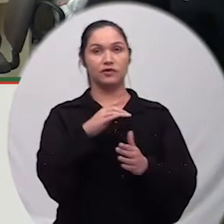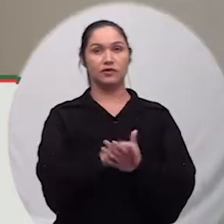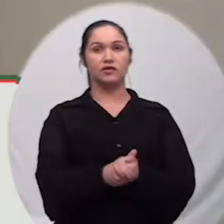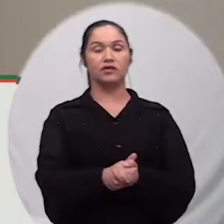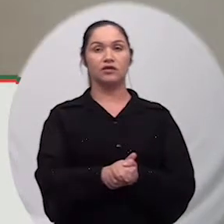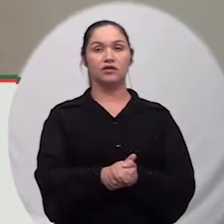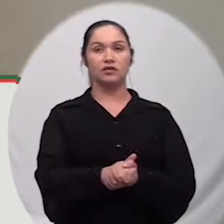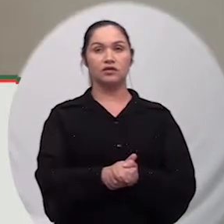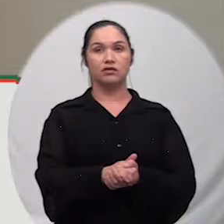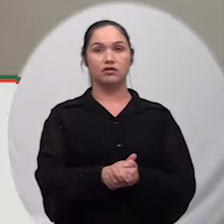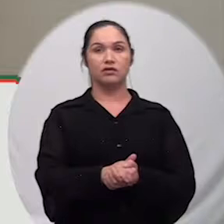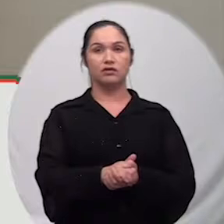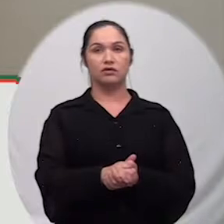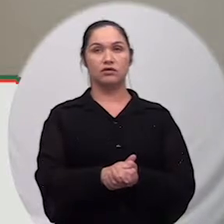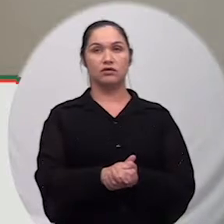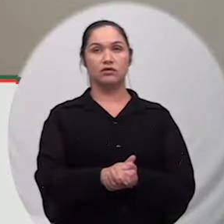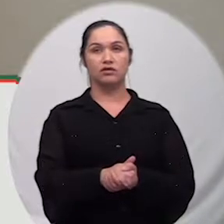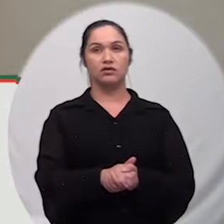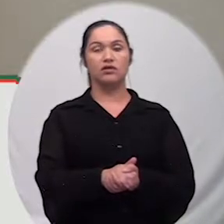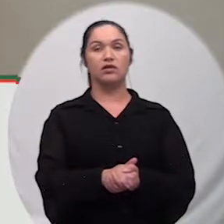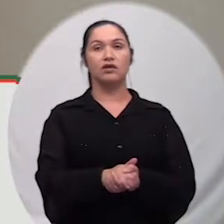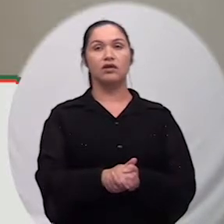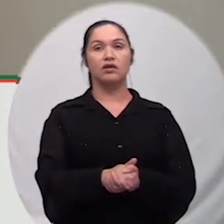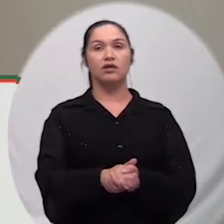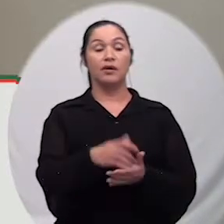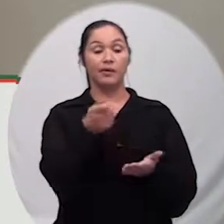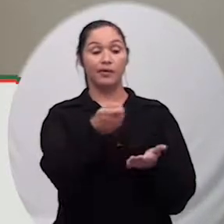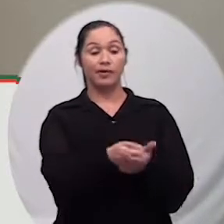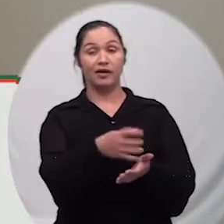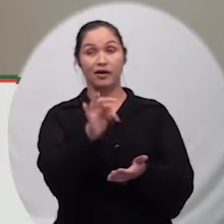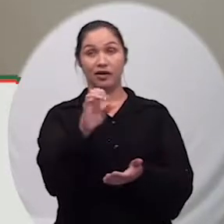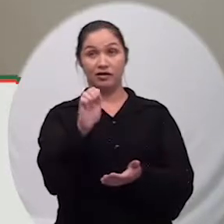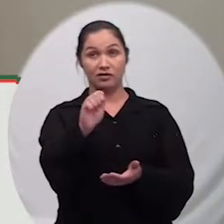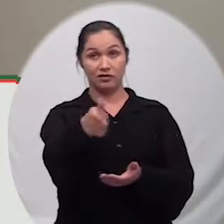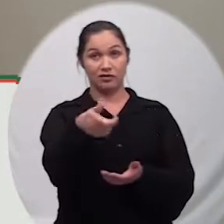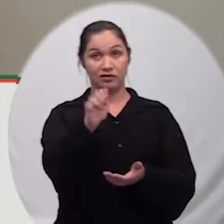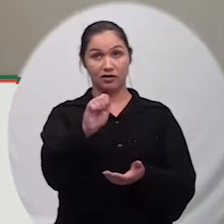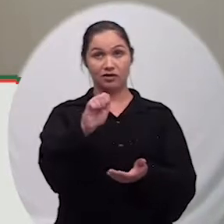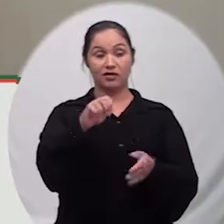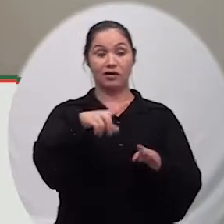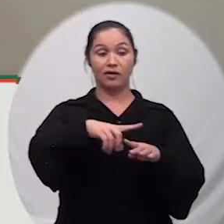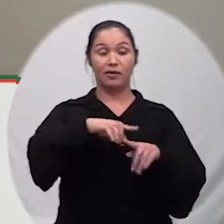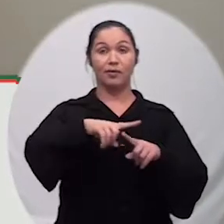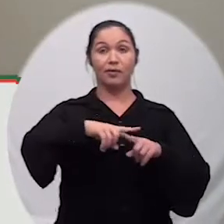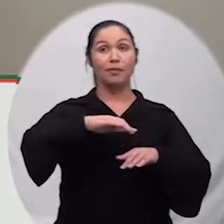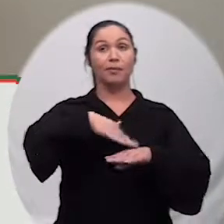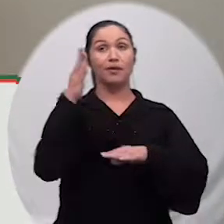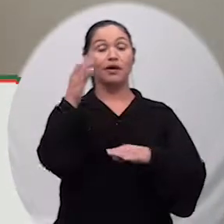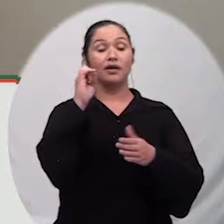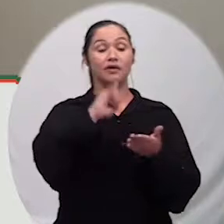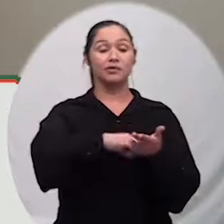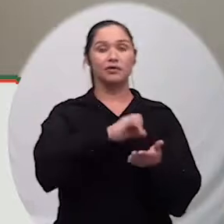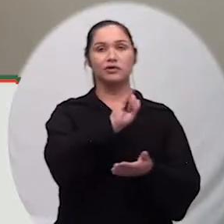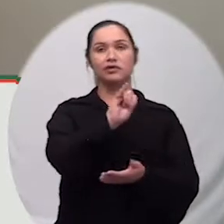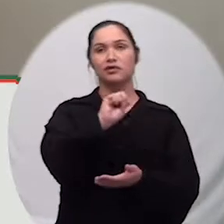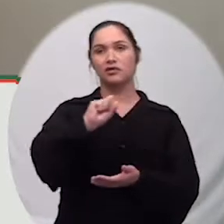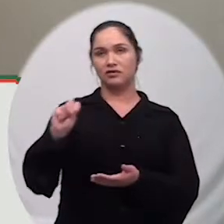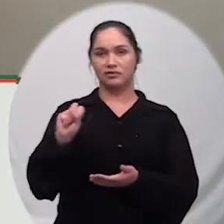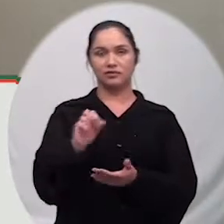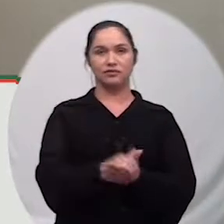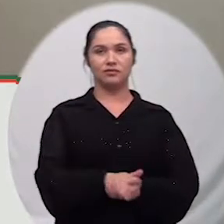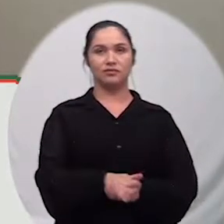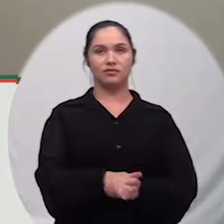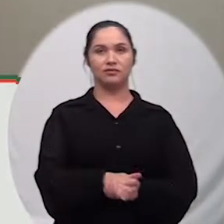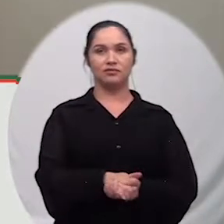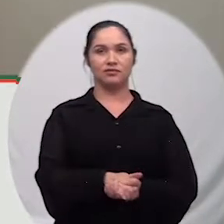tomador de serviço vai, paga a taxa mais o valor do ISS. Hoje funciona assim. Então, bem embutido no valor final, quanto que